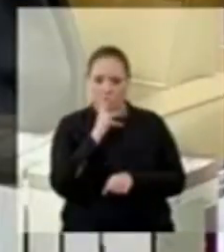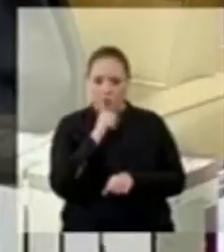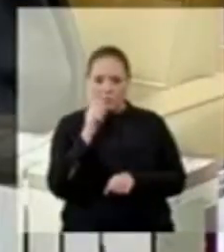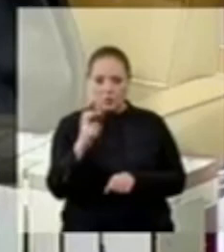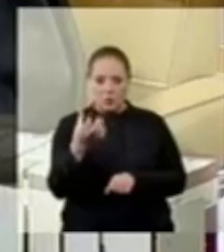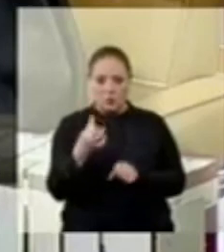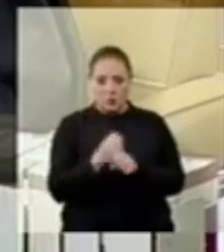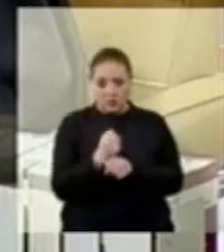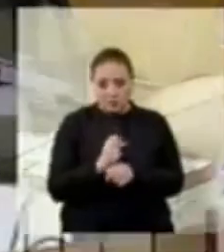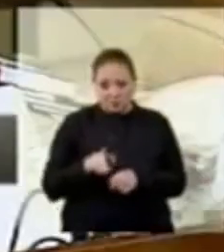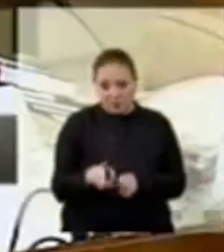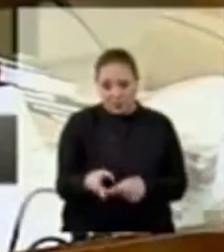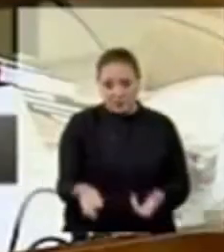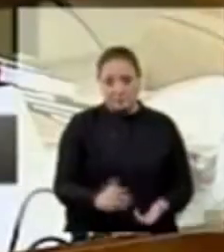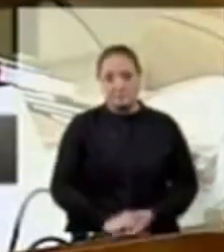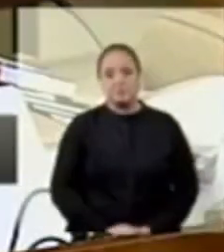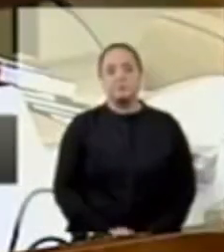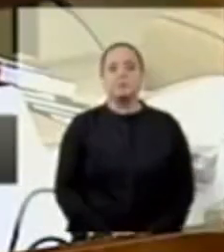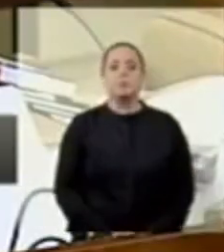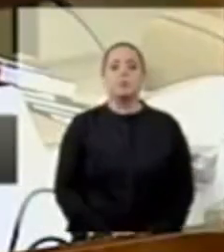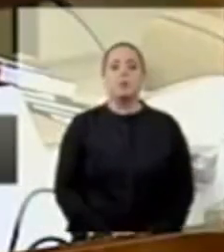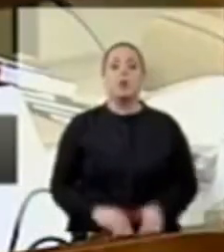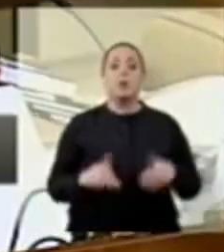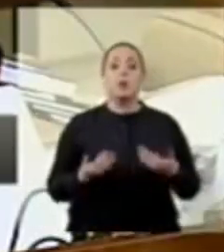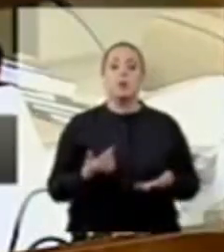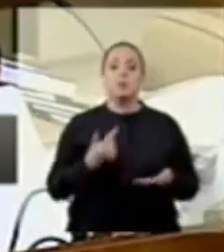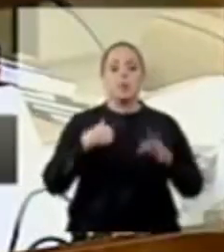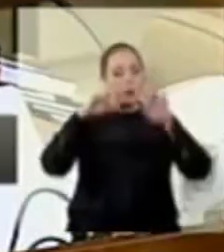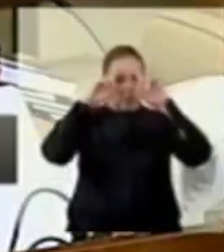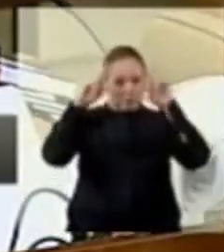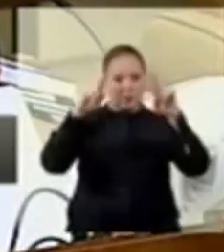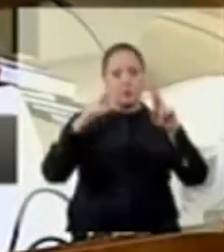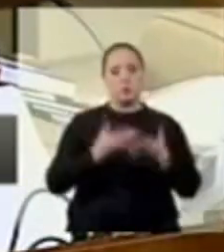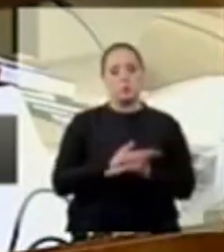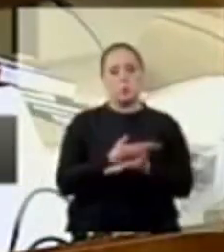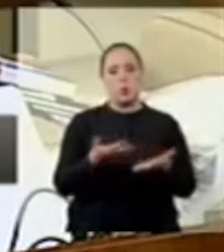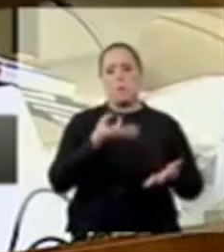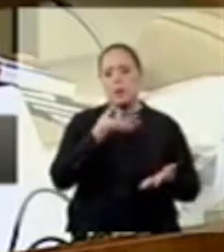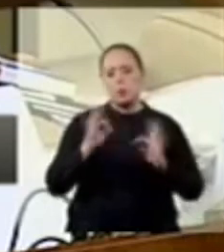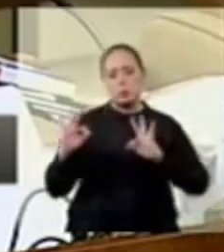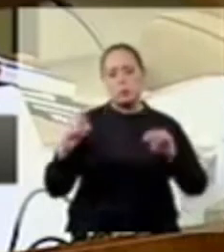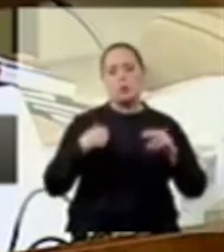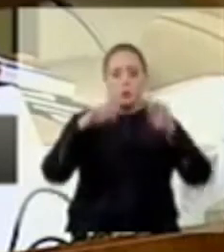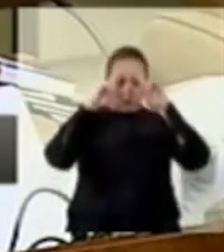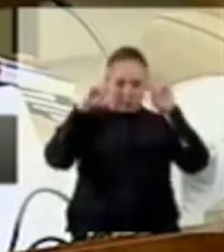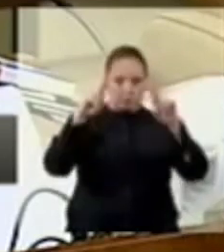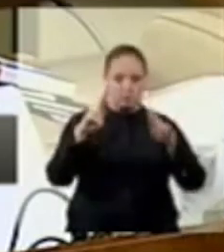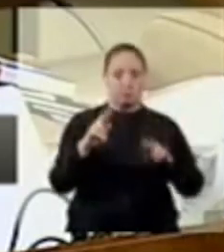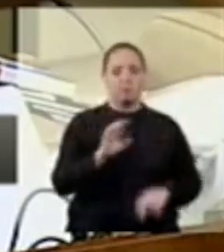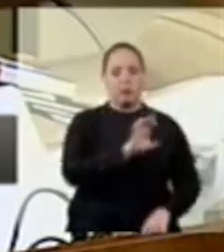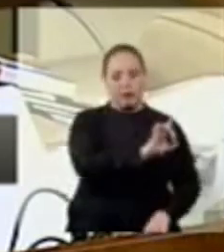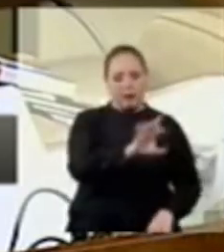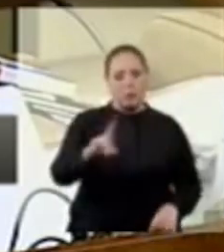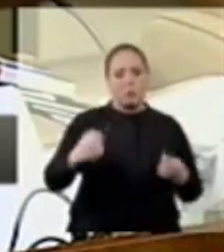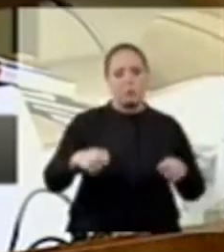portanto o presidente eu respeito todos os pontos de vista porque acho que todas as pessoas merecem respeito